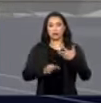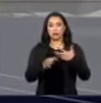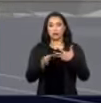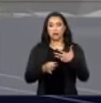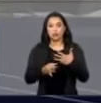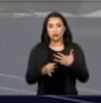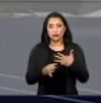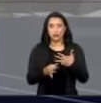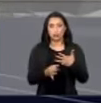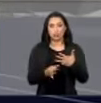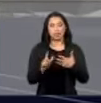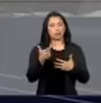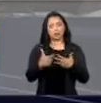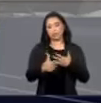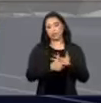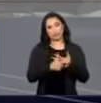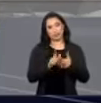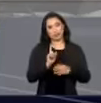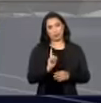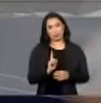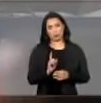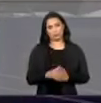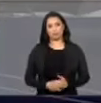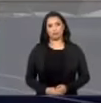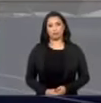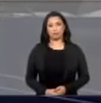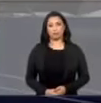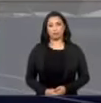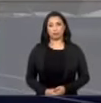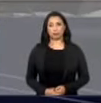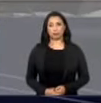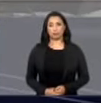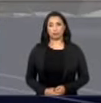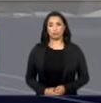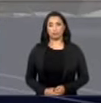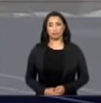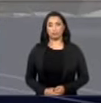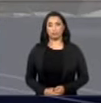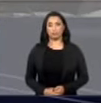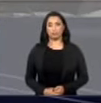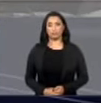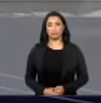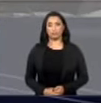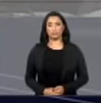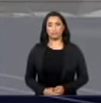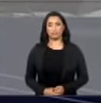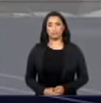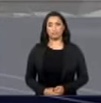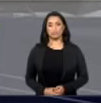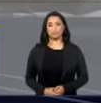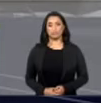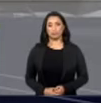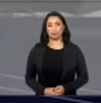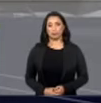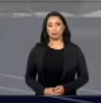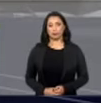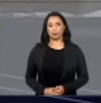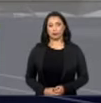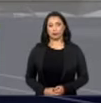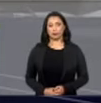arena política, que não é o tribunal. E sempre pelo que zelamos é para